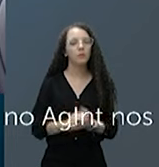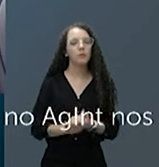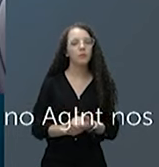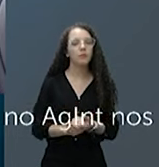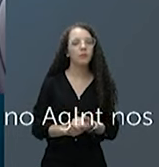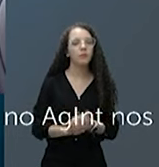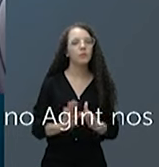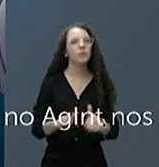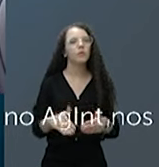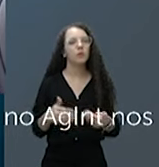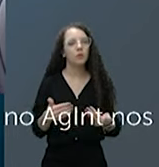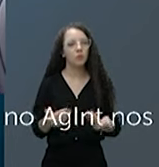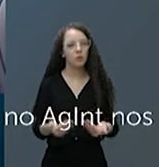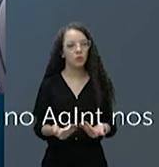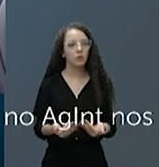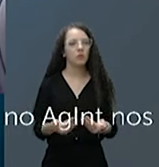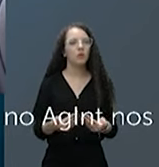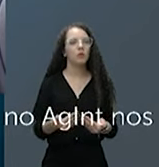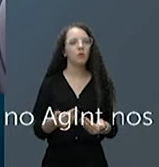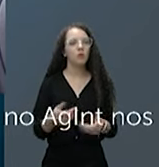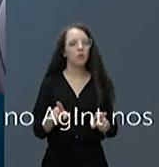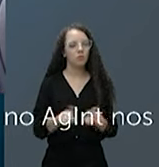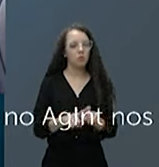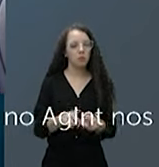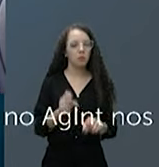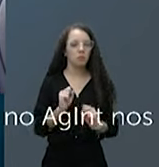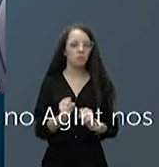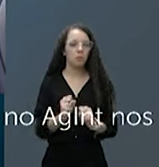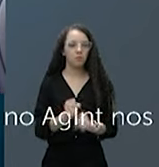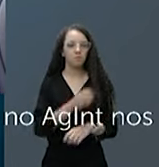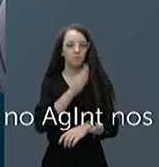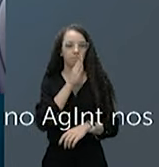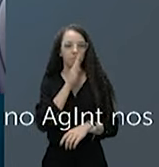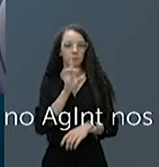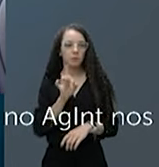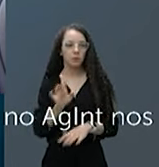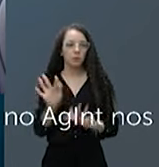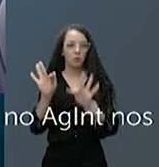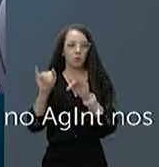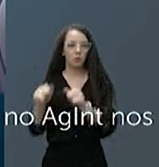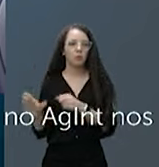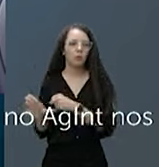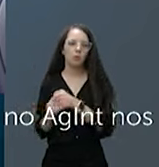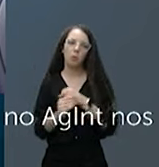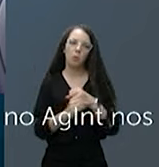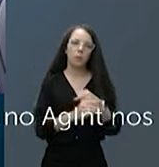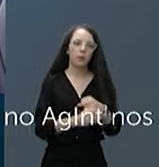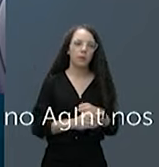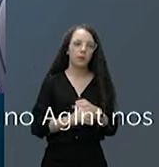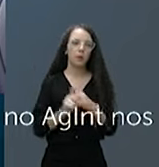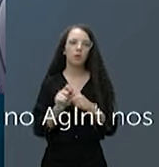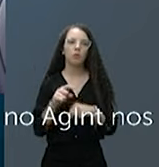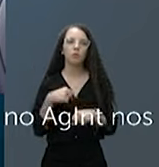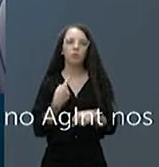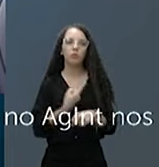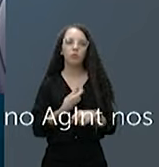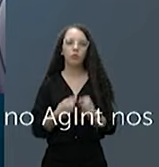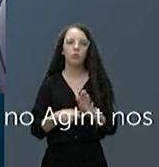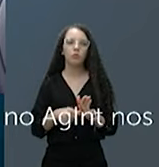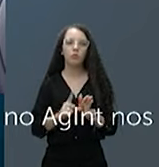e com a permissão da sua excelência, até posso me abster e fazer só uma consideração, ministro Og, naquilo que nós tínhamos em